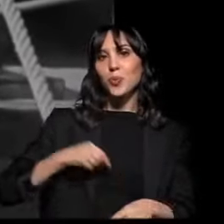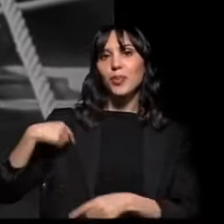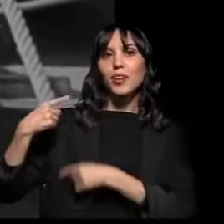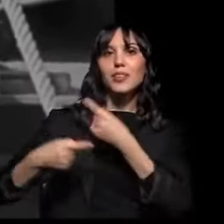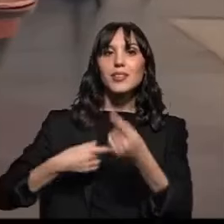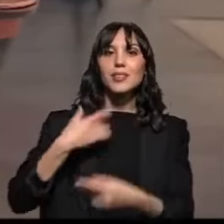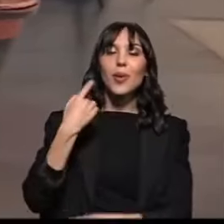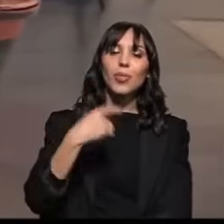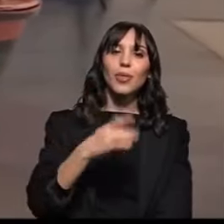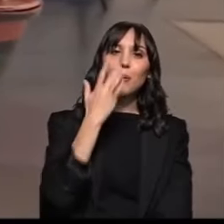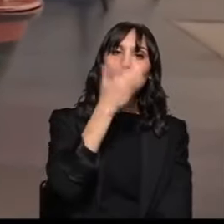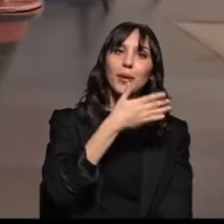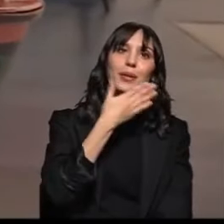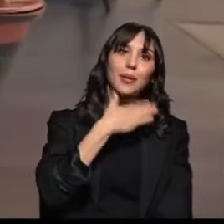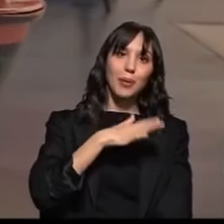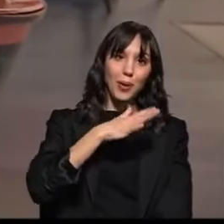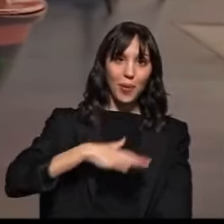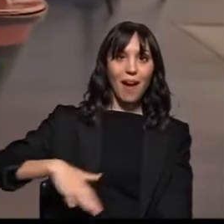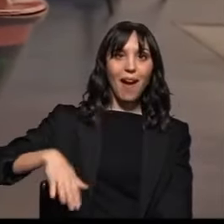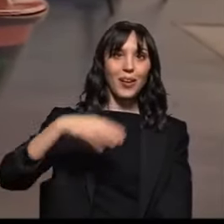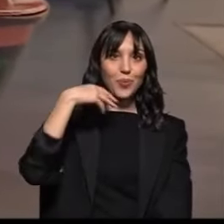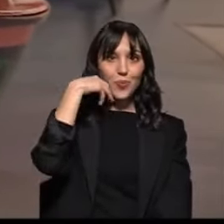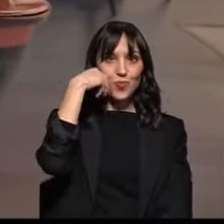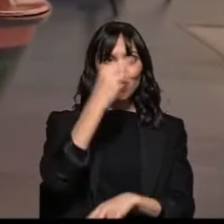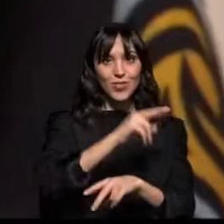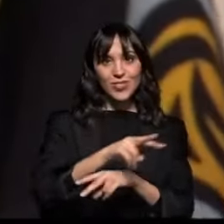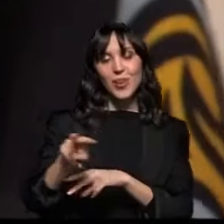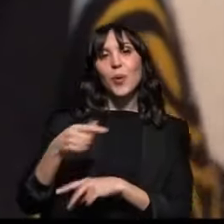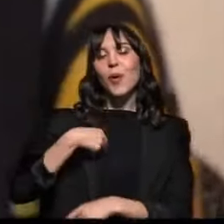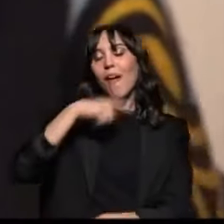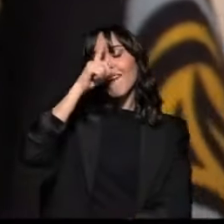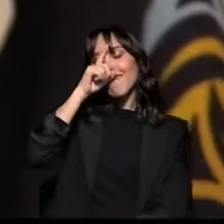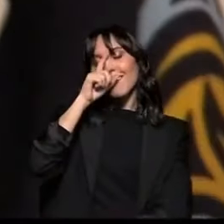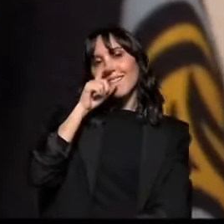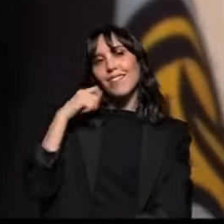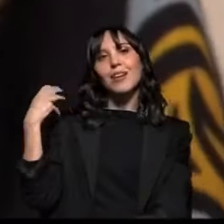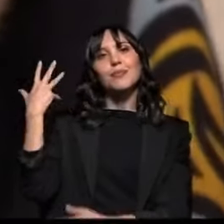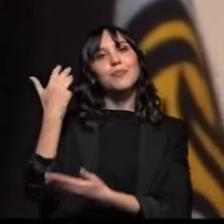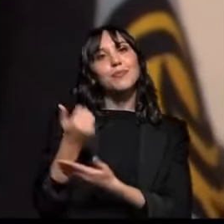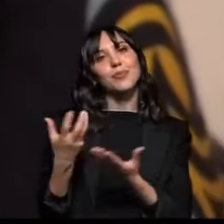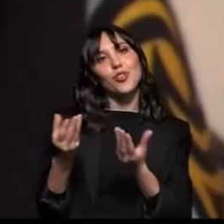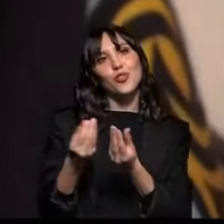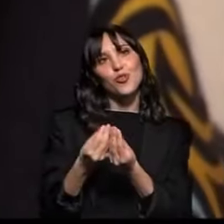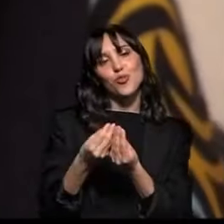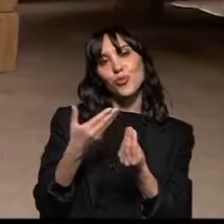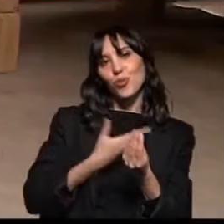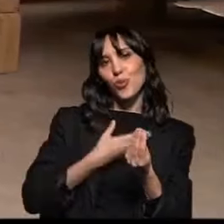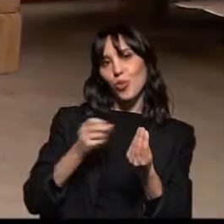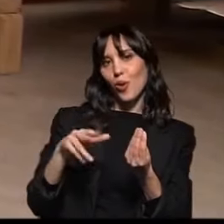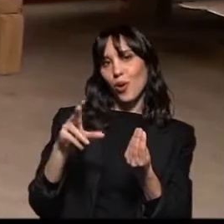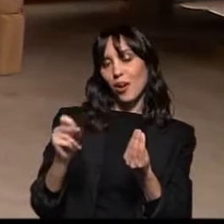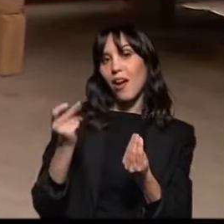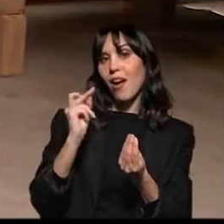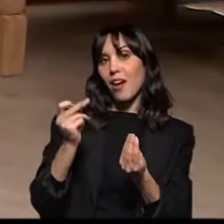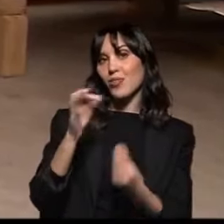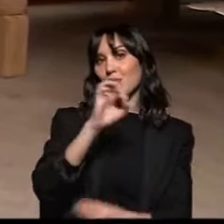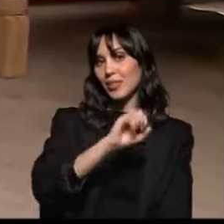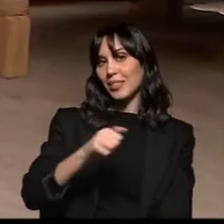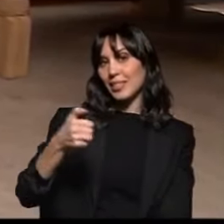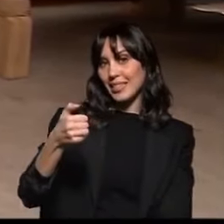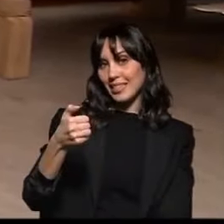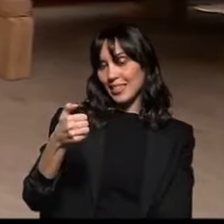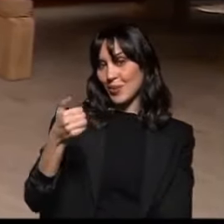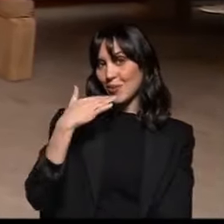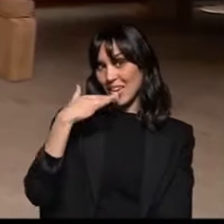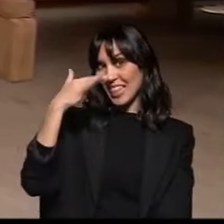Varzim levanto estas memórias junto da Dona Maria, que nos seus quase 85 anos me revela o